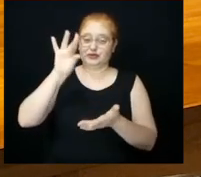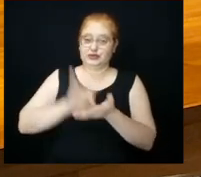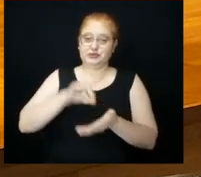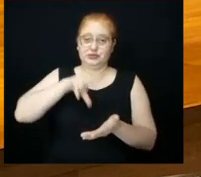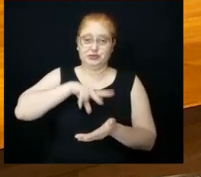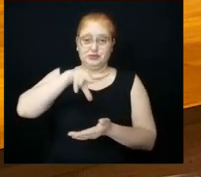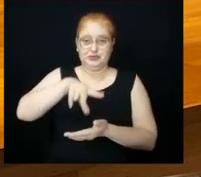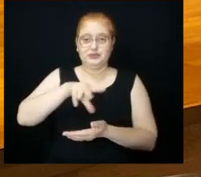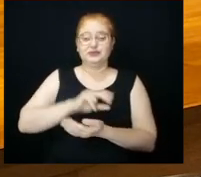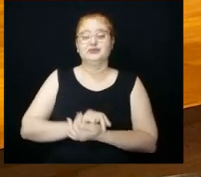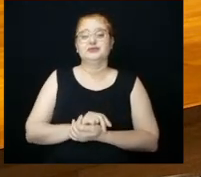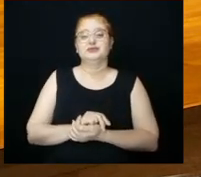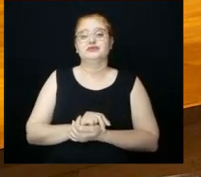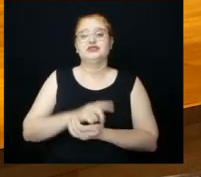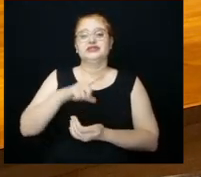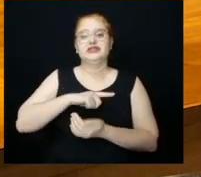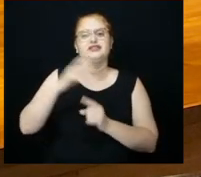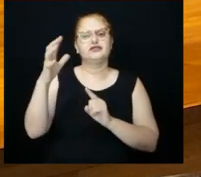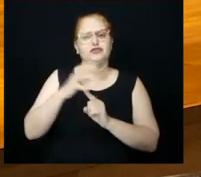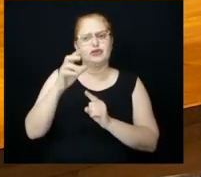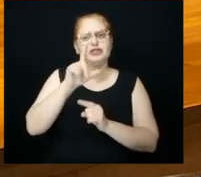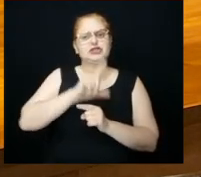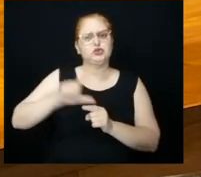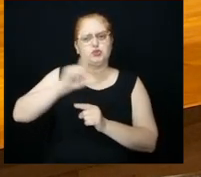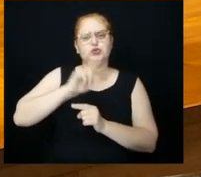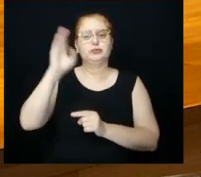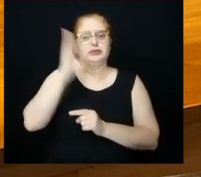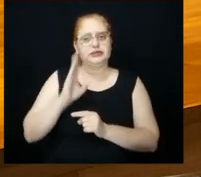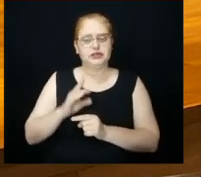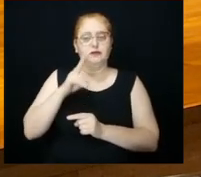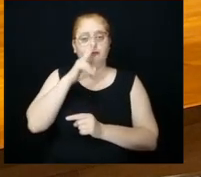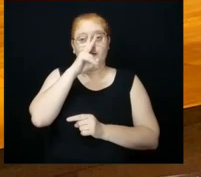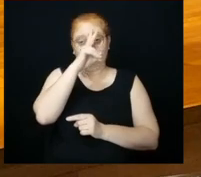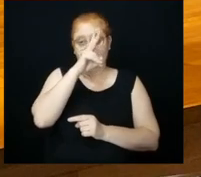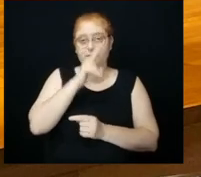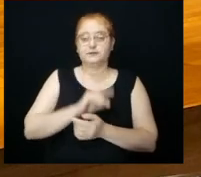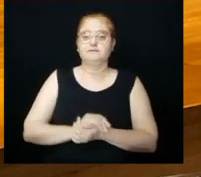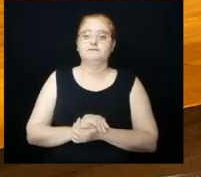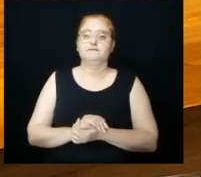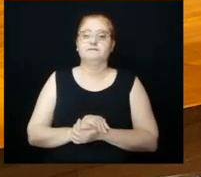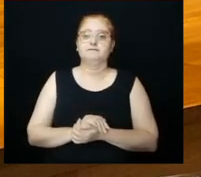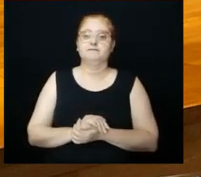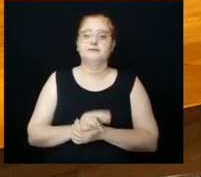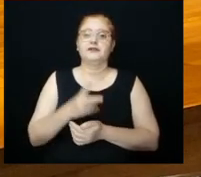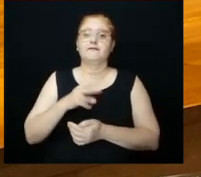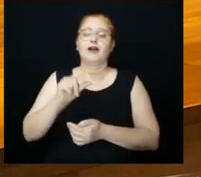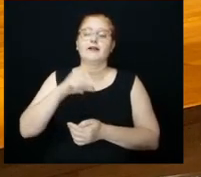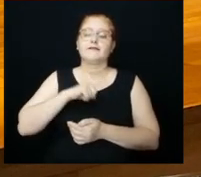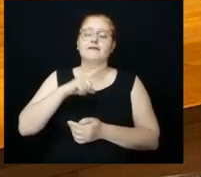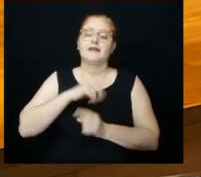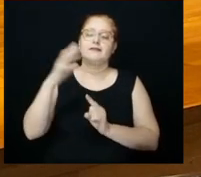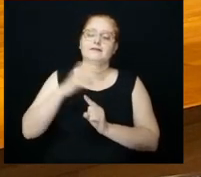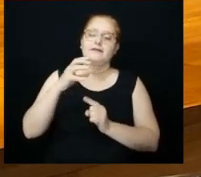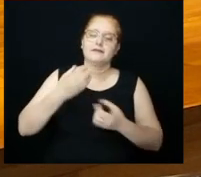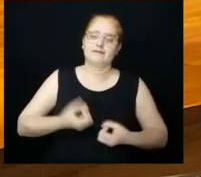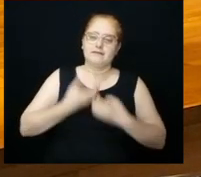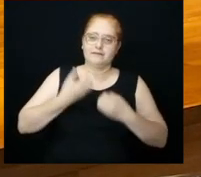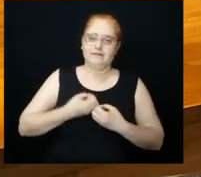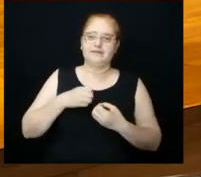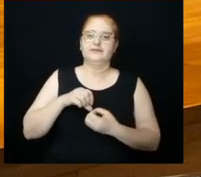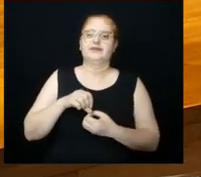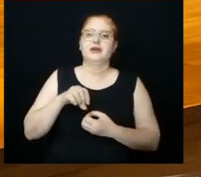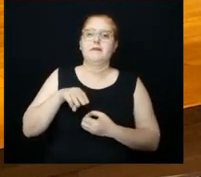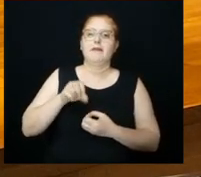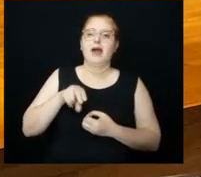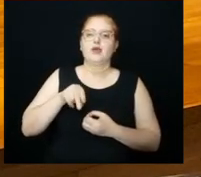portuguesa, têm uma influência da literatura brasileira muito forte. Ele vai ter a influência poética também do Manuel de